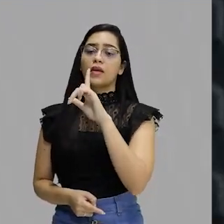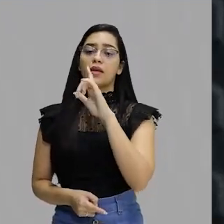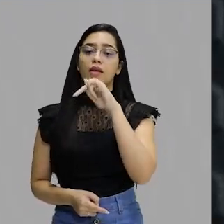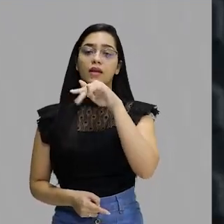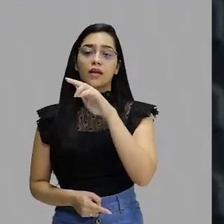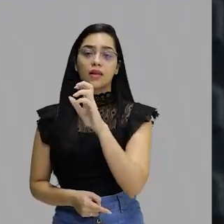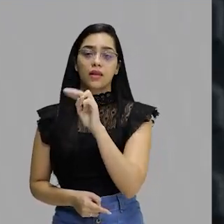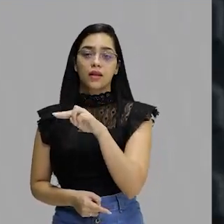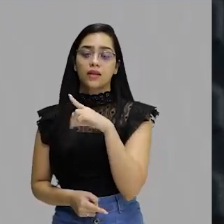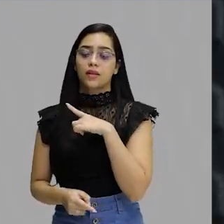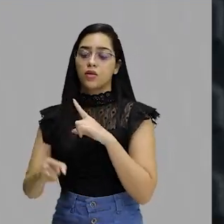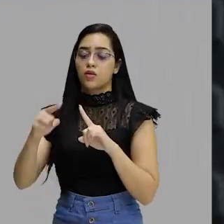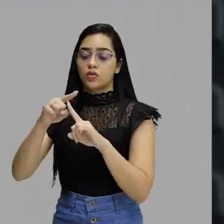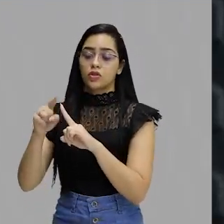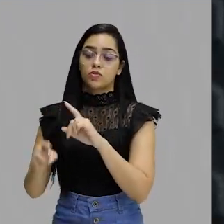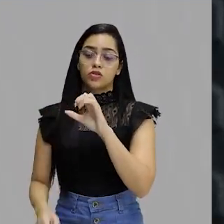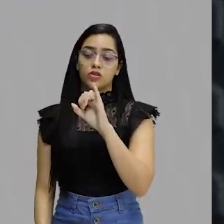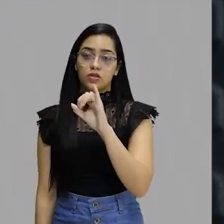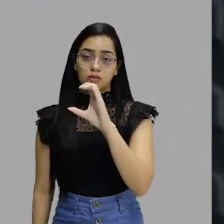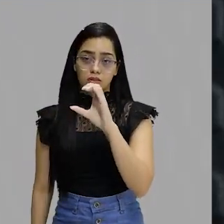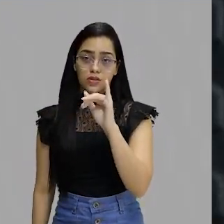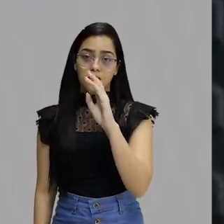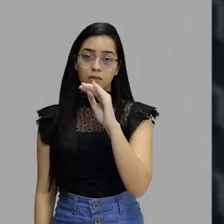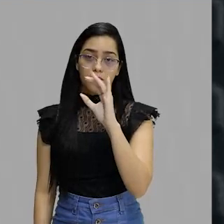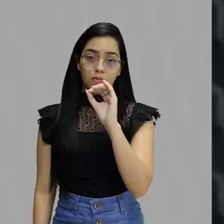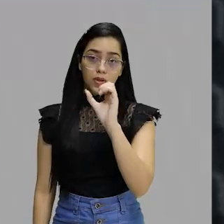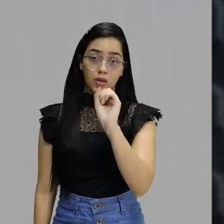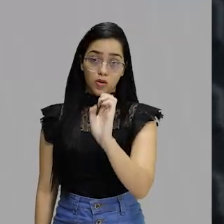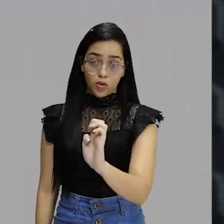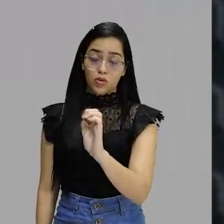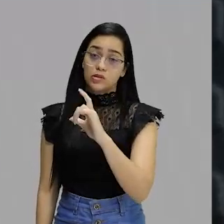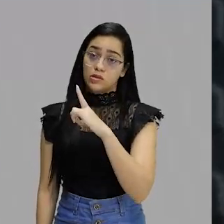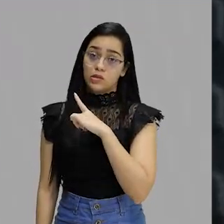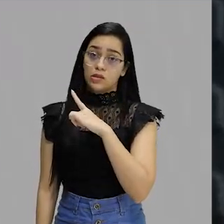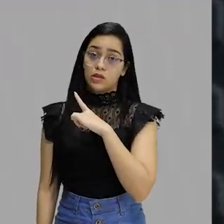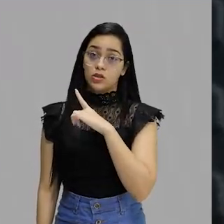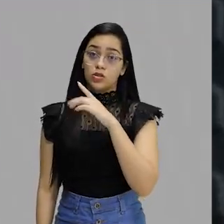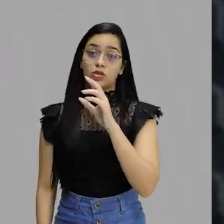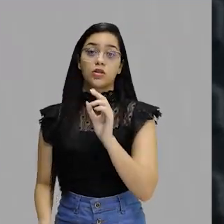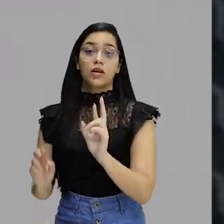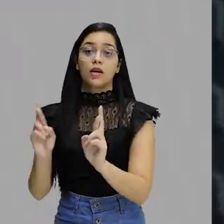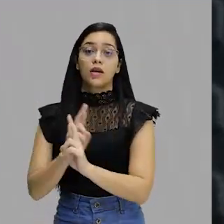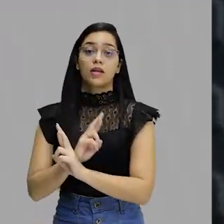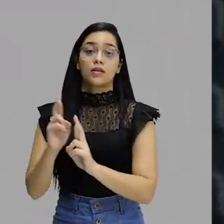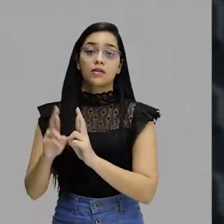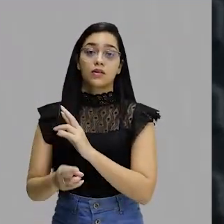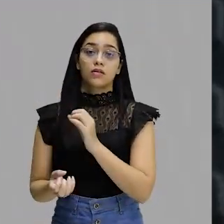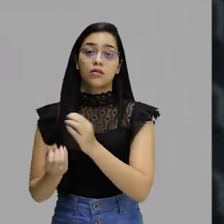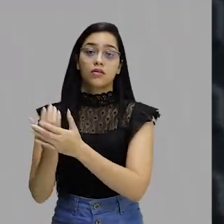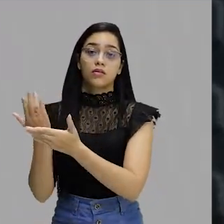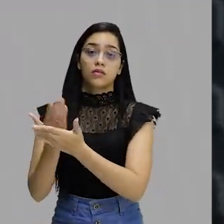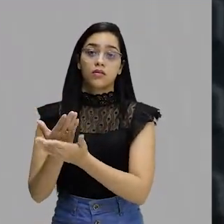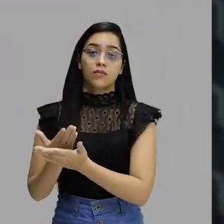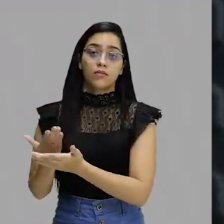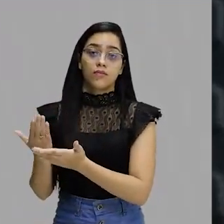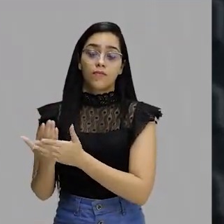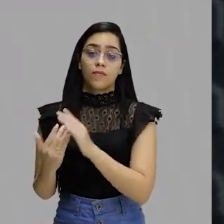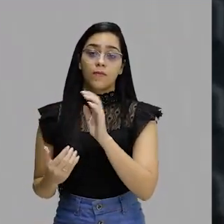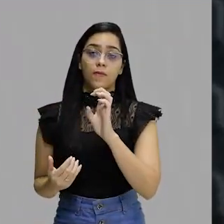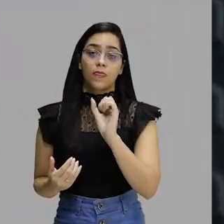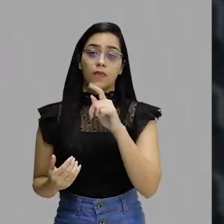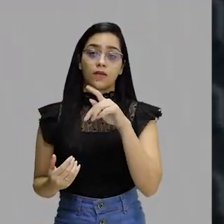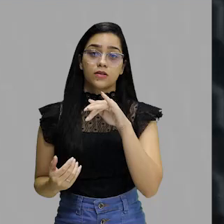tipo de simbiose, né, que é mutualismo. A relação ecológica que ocorre entre indivíduos de